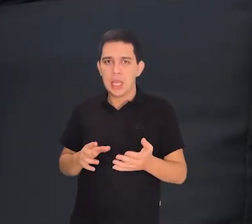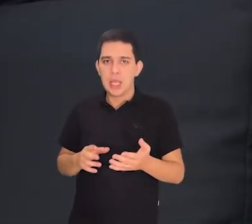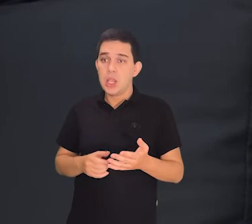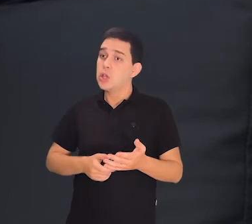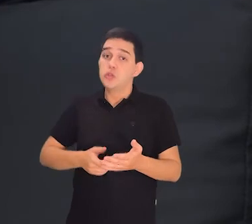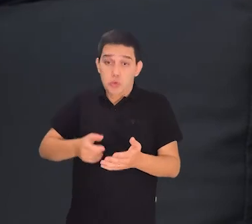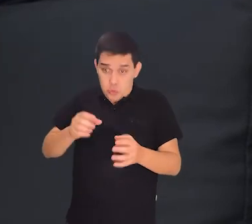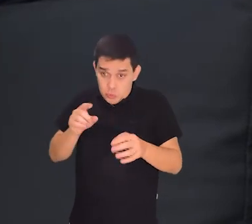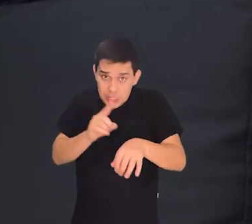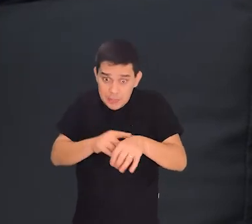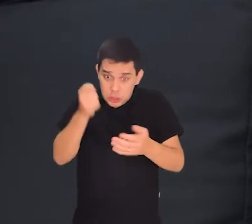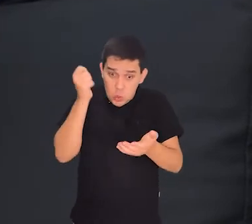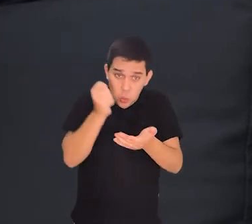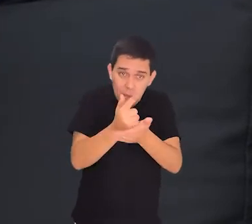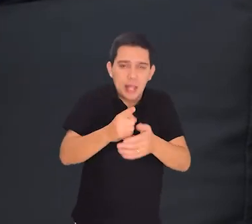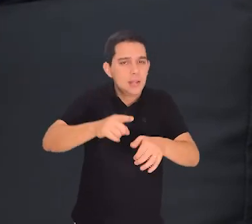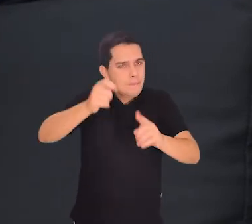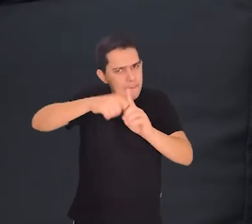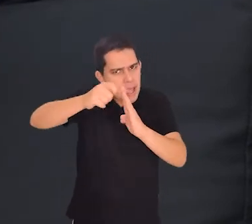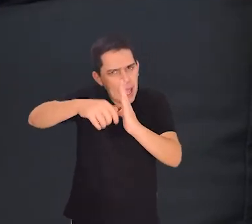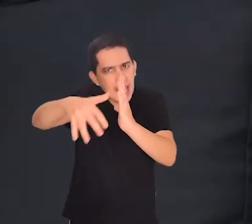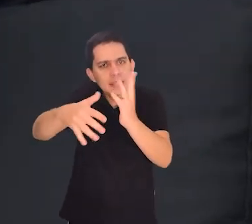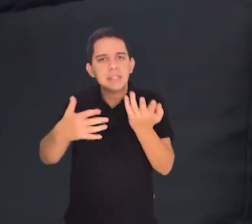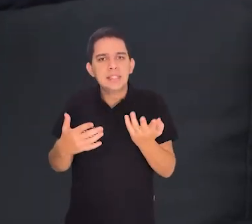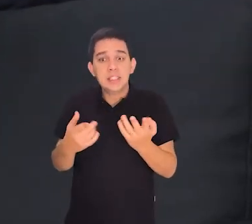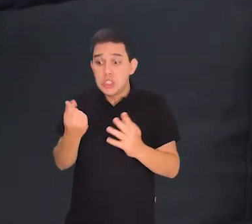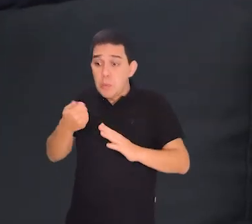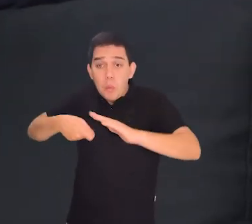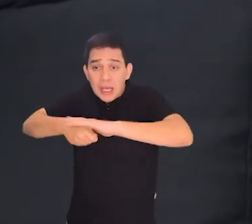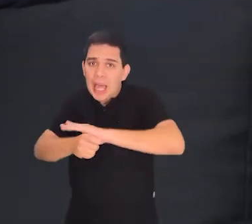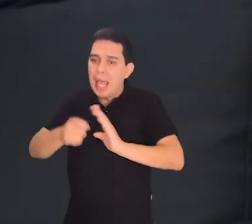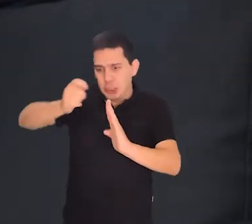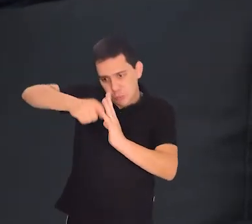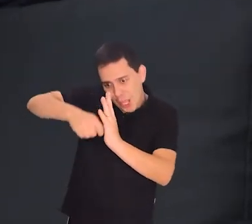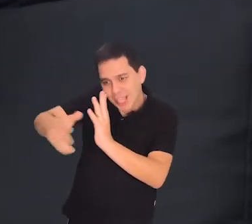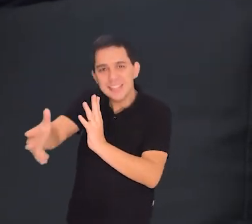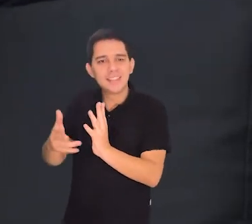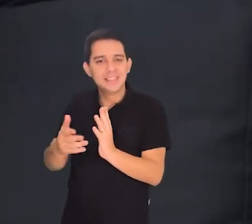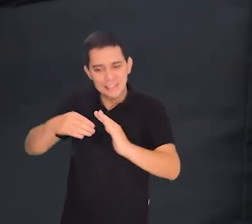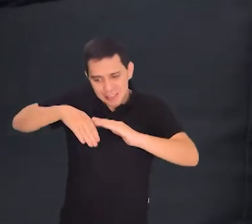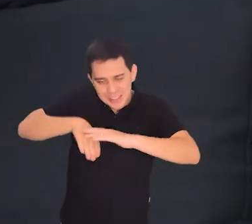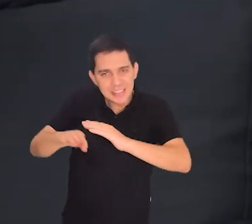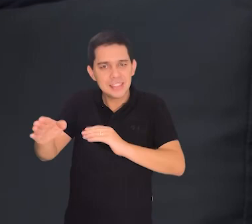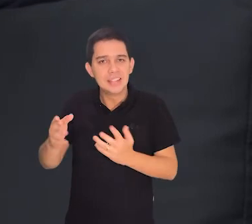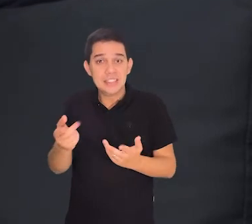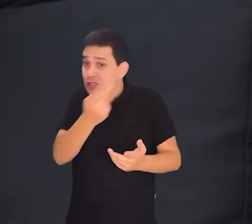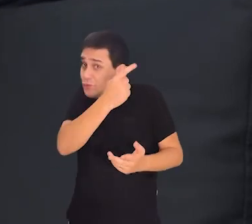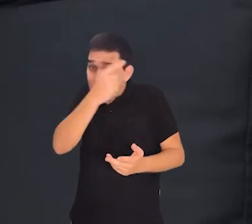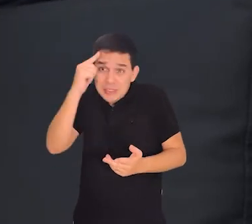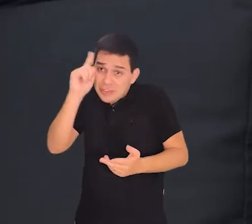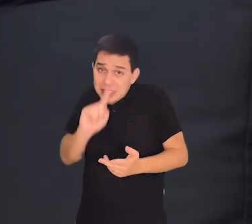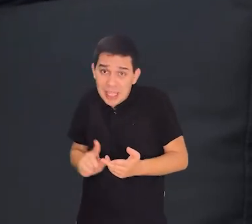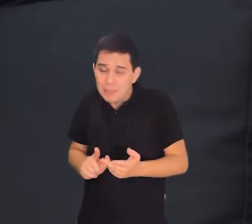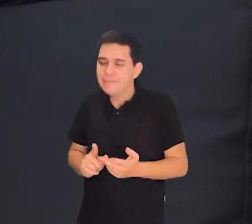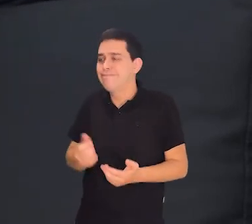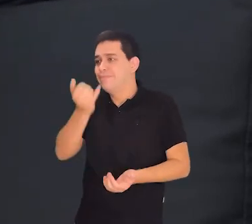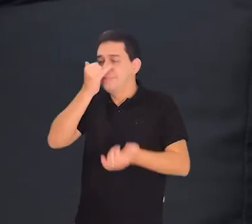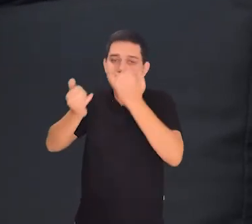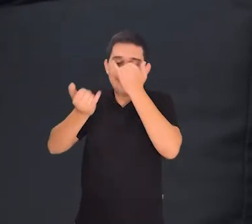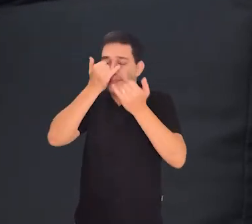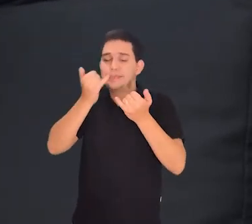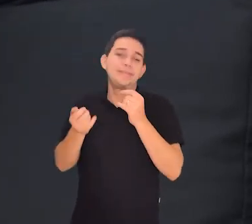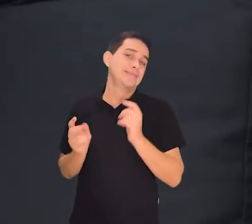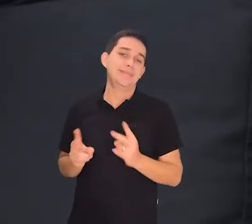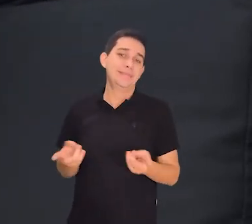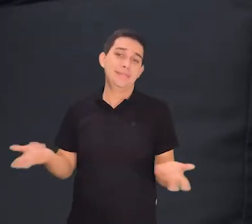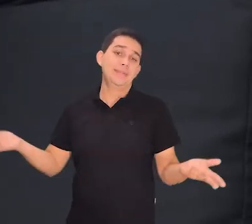meses e o momento certo de vender para realizar o seu objetivo. Uhum. Para quem não sabe disso, fica à mercê do mercado e da fórmula mágica, que infelizmente pega muitas